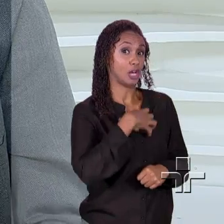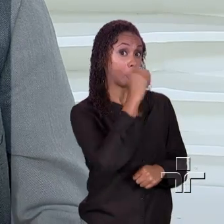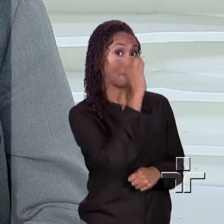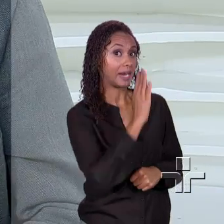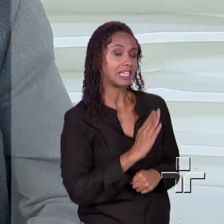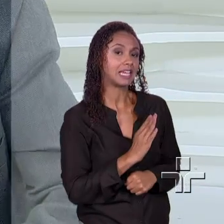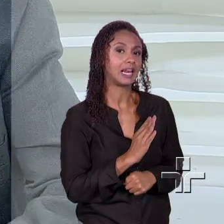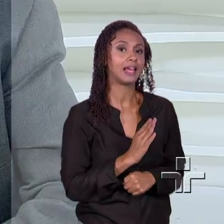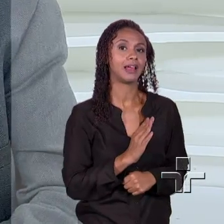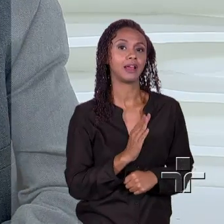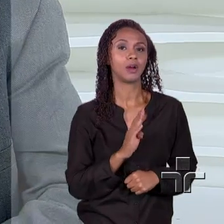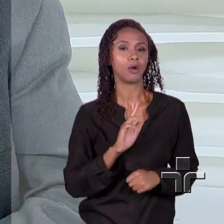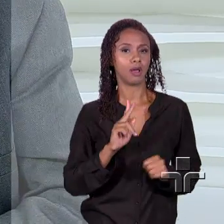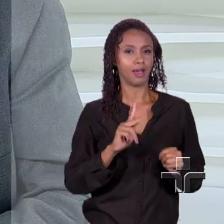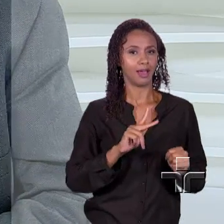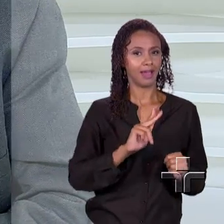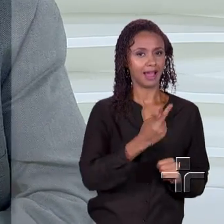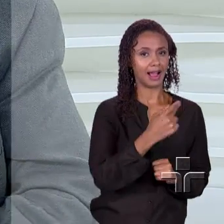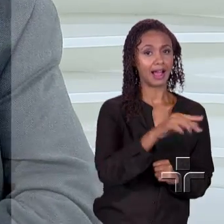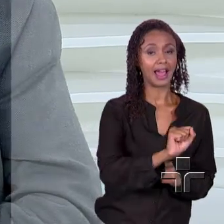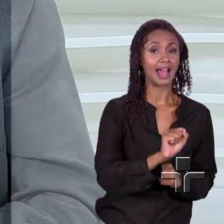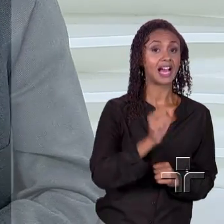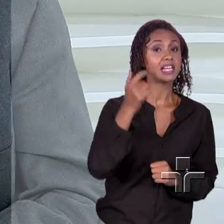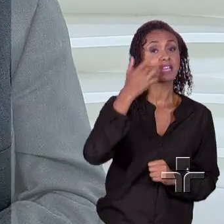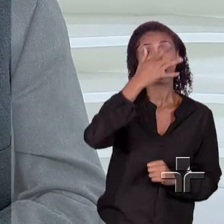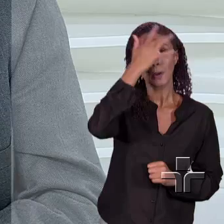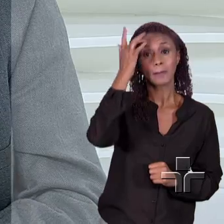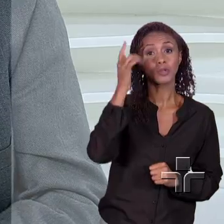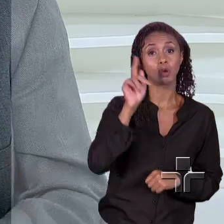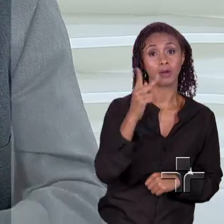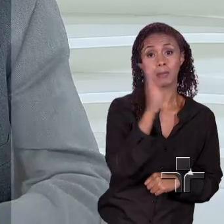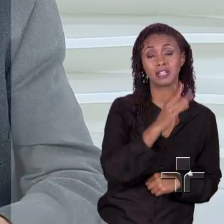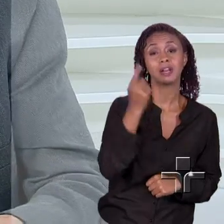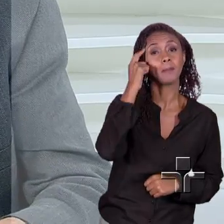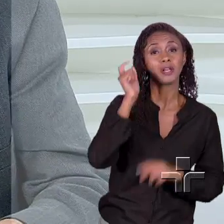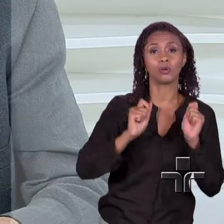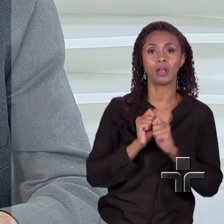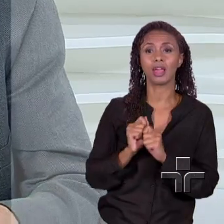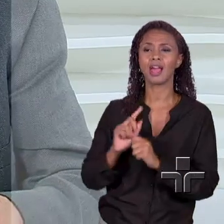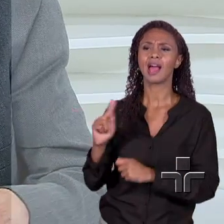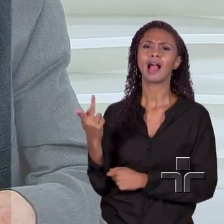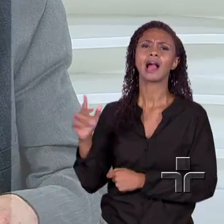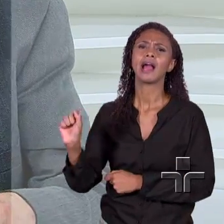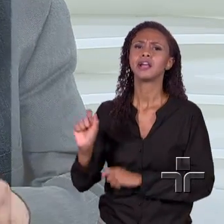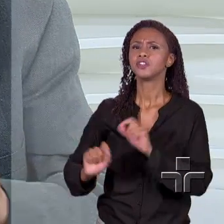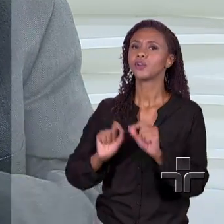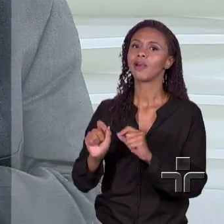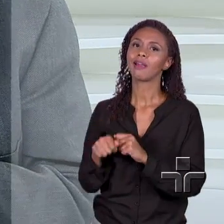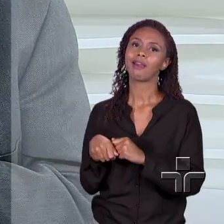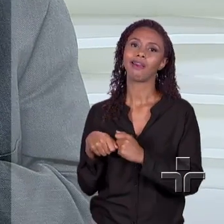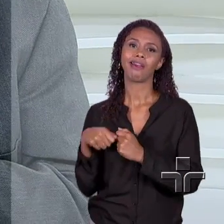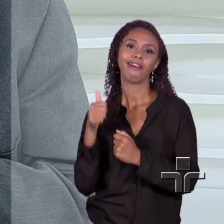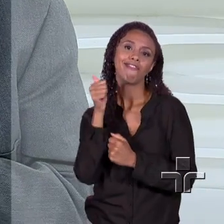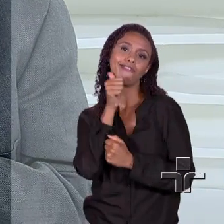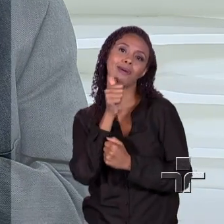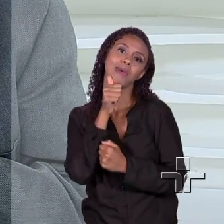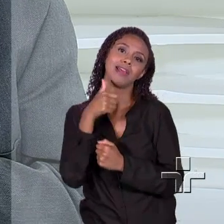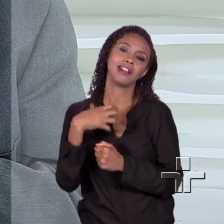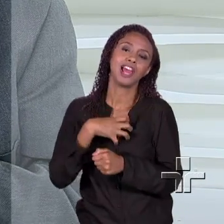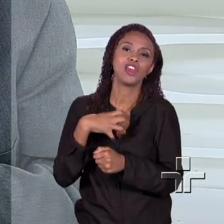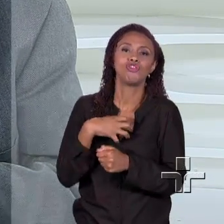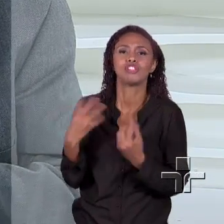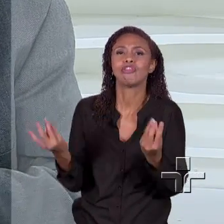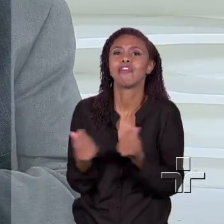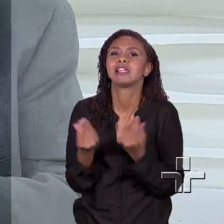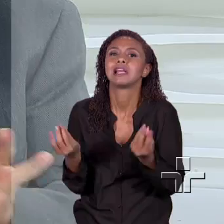pessoa feminino, frágil, inclusive não confiável. Então, não podemos ganhar homossexuais para a nossa